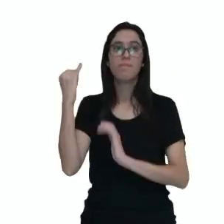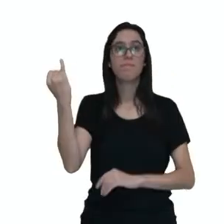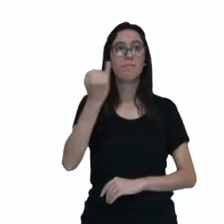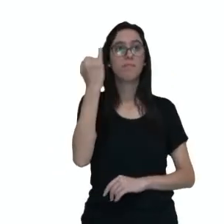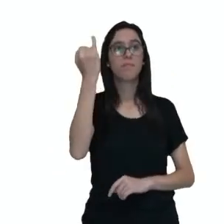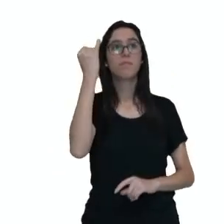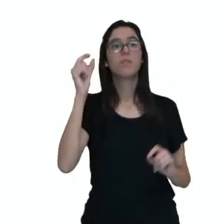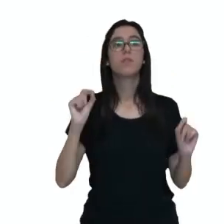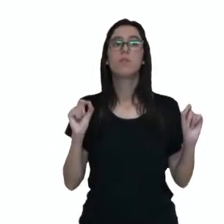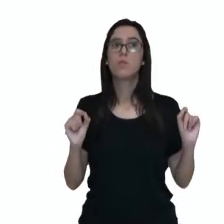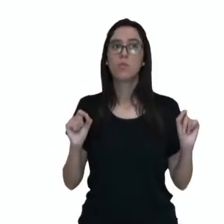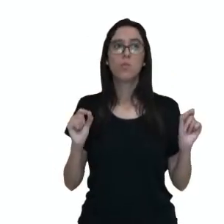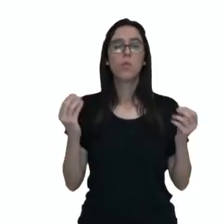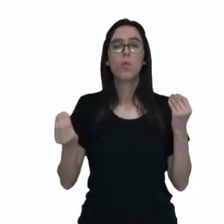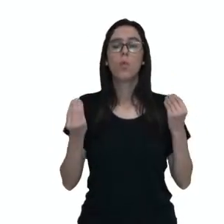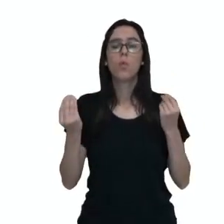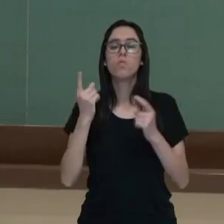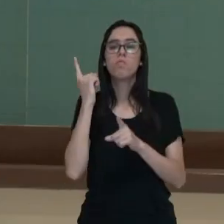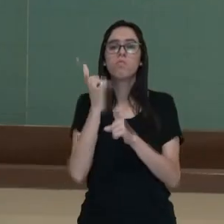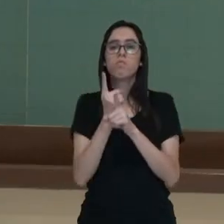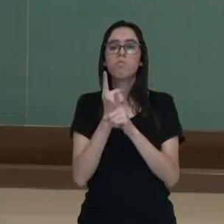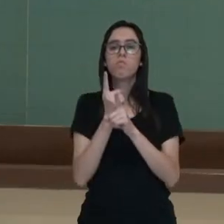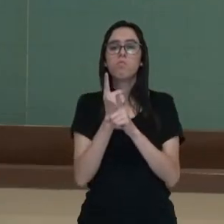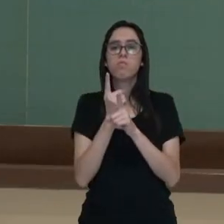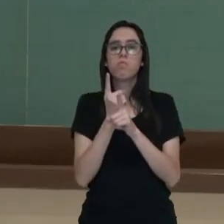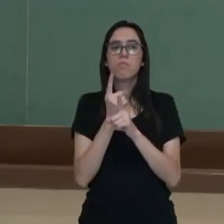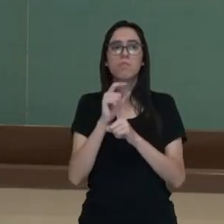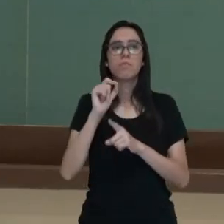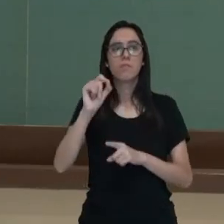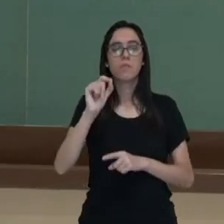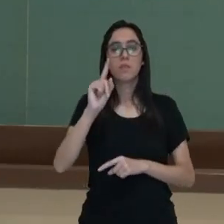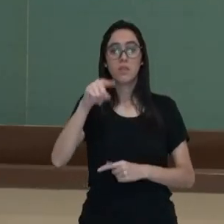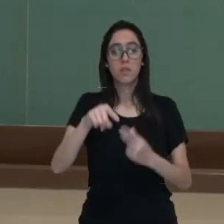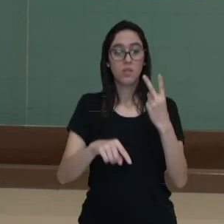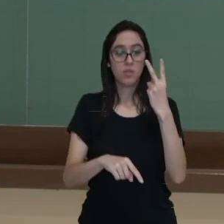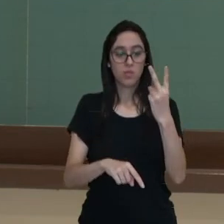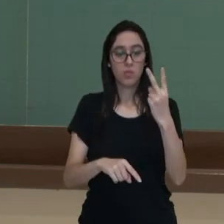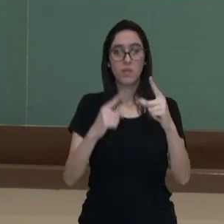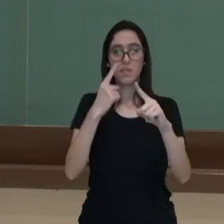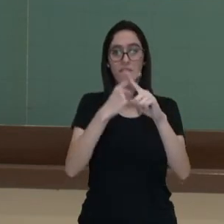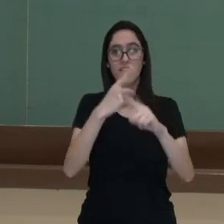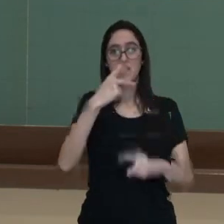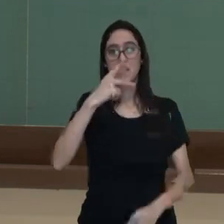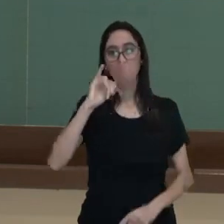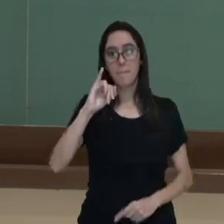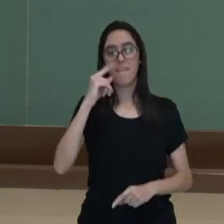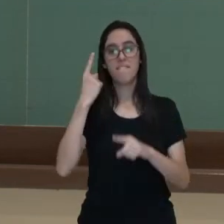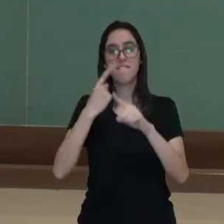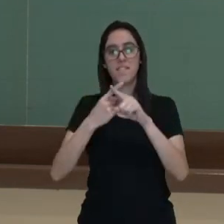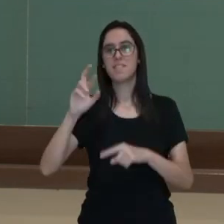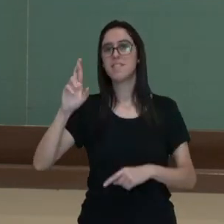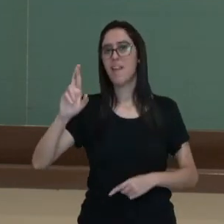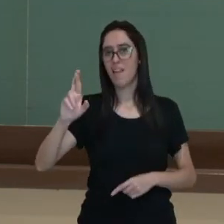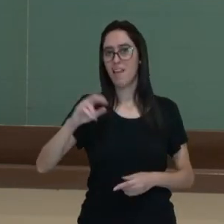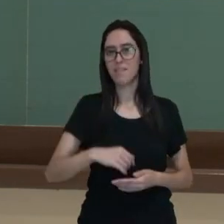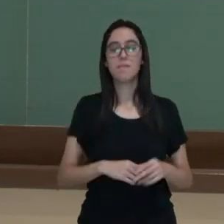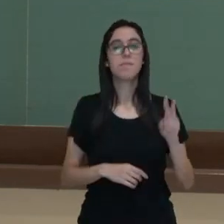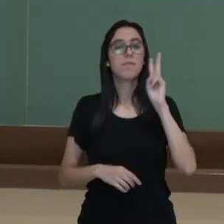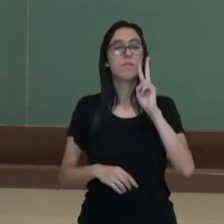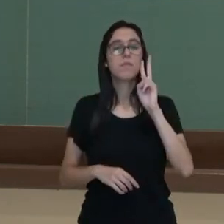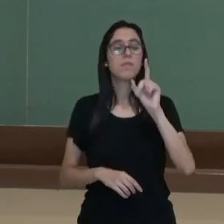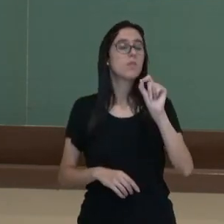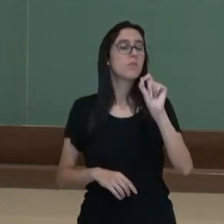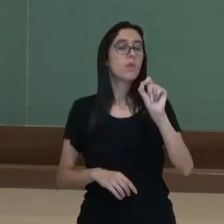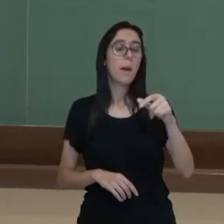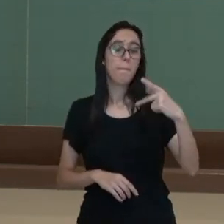determino o comprimento de uma circunferência? 2 vezes o π vezes o r. Ok? Lembrando que o π vai